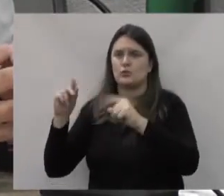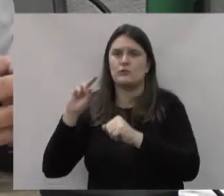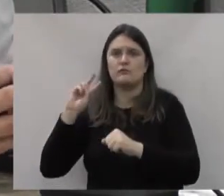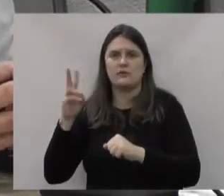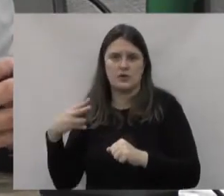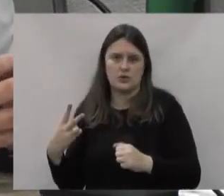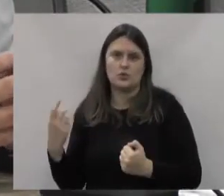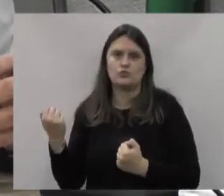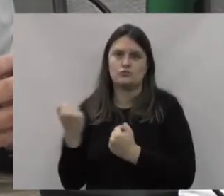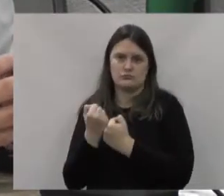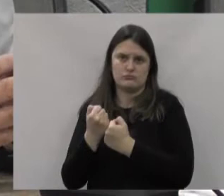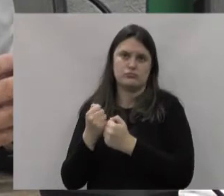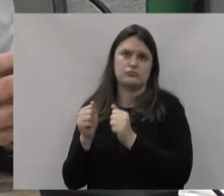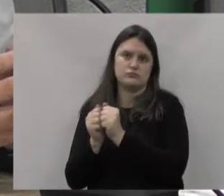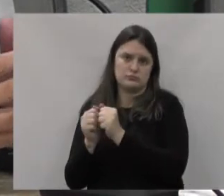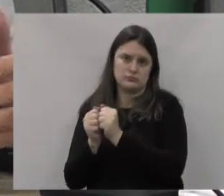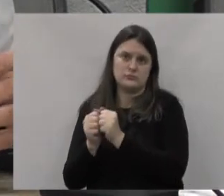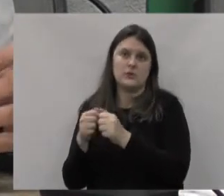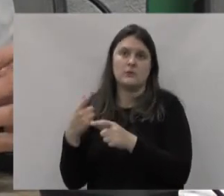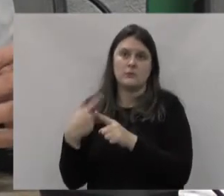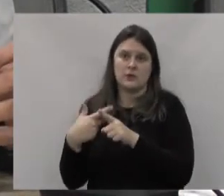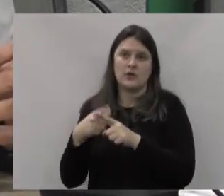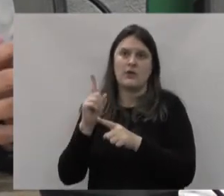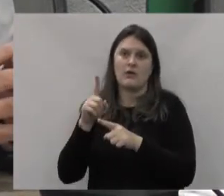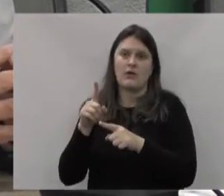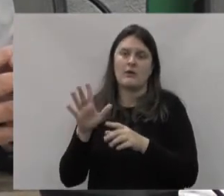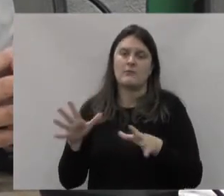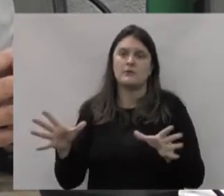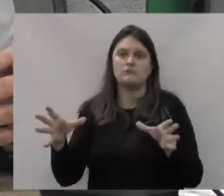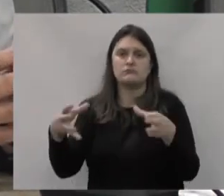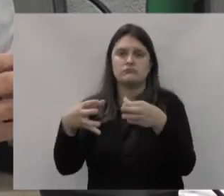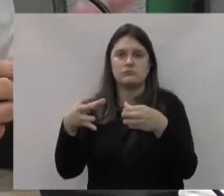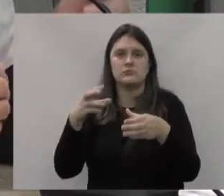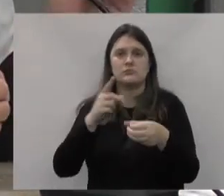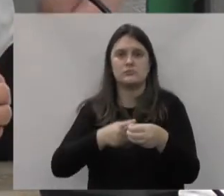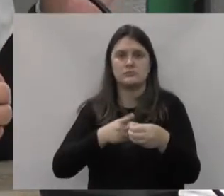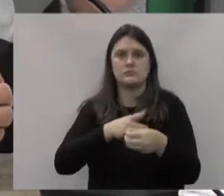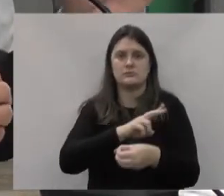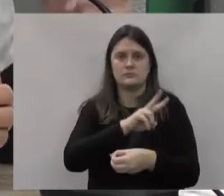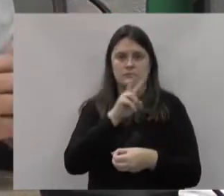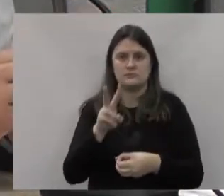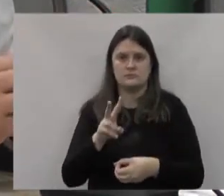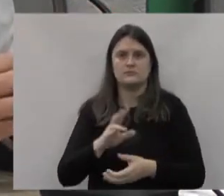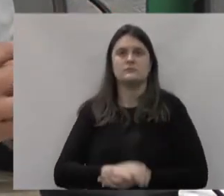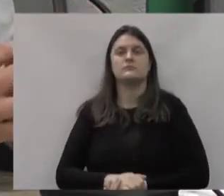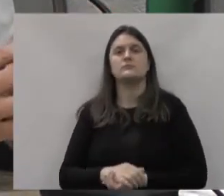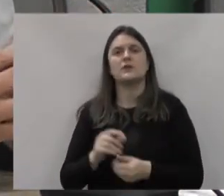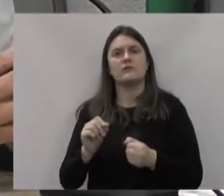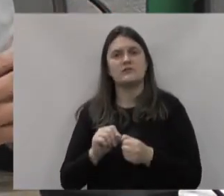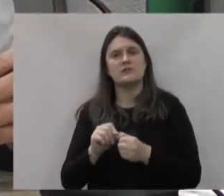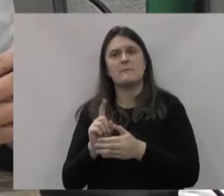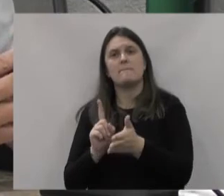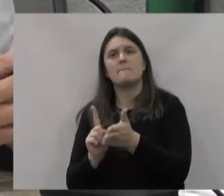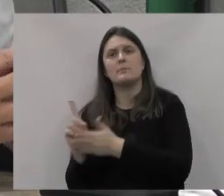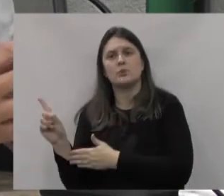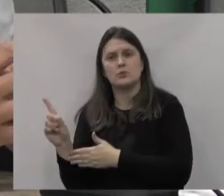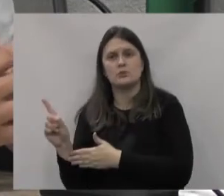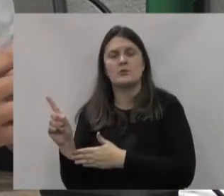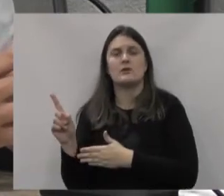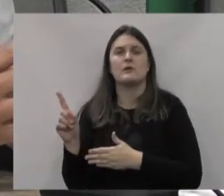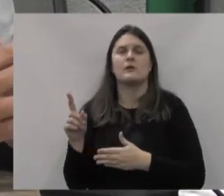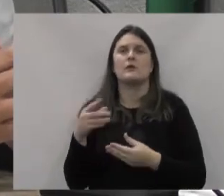estamos juntos, porque é para o bem da nossa comunidade de União da Vitória. Eu quero fazer uma pergunta a